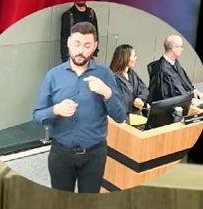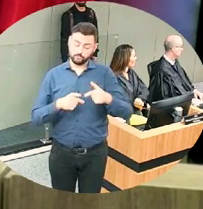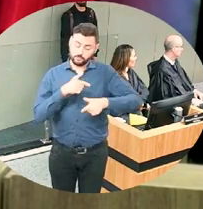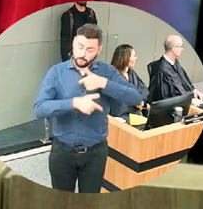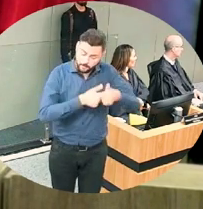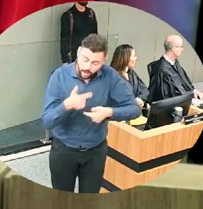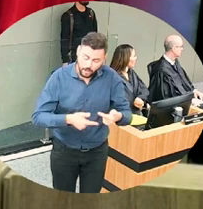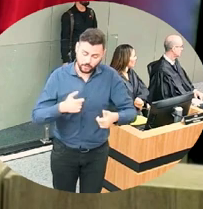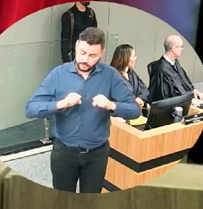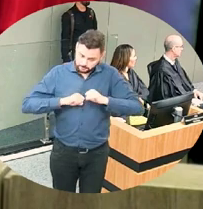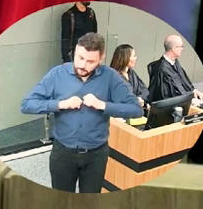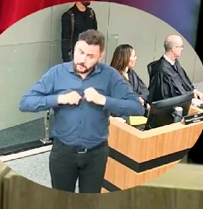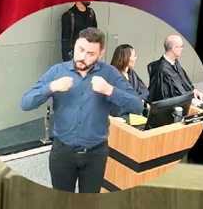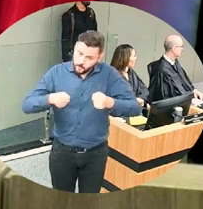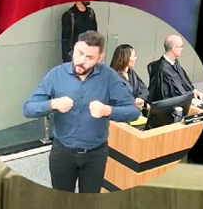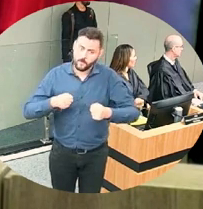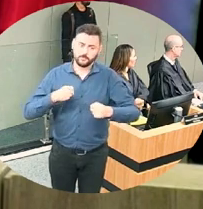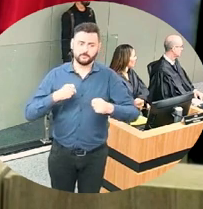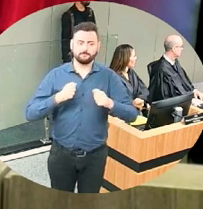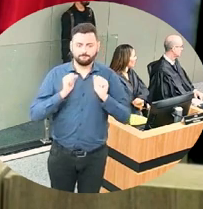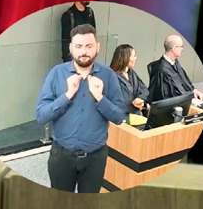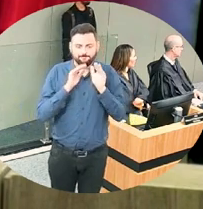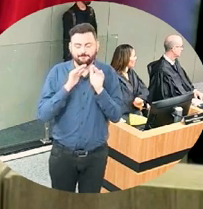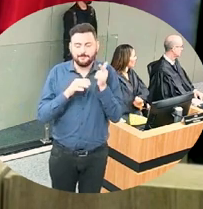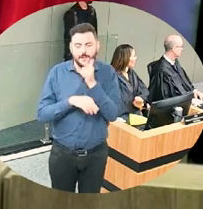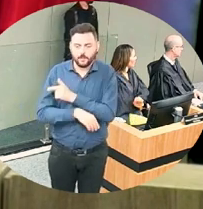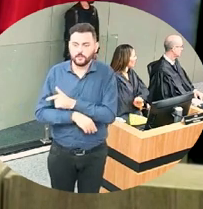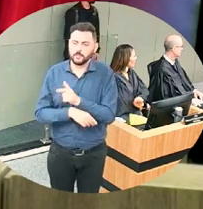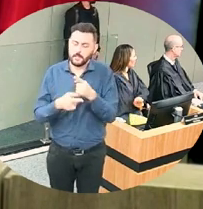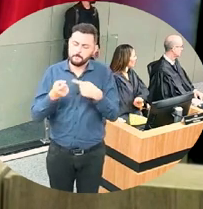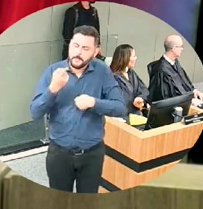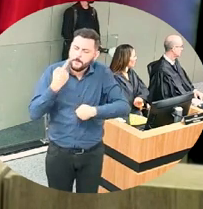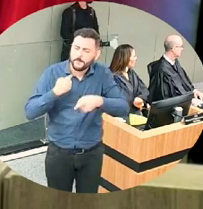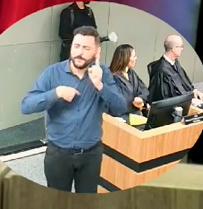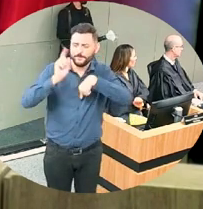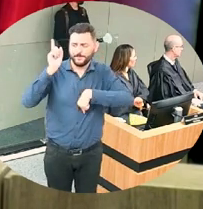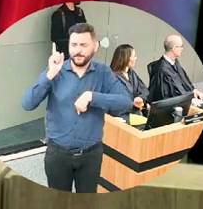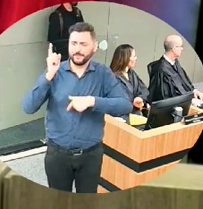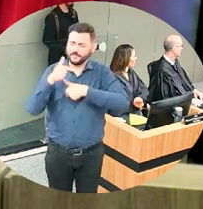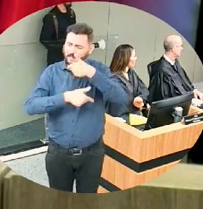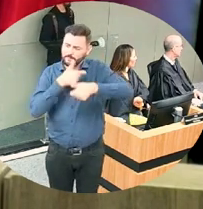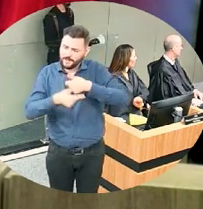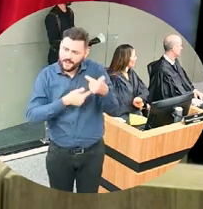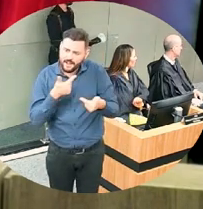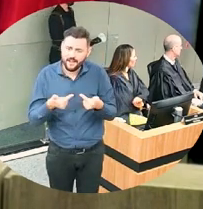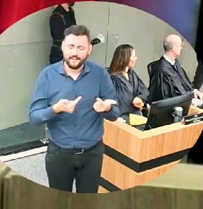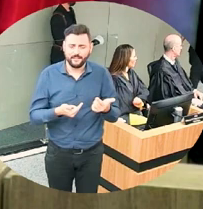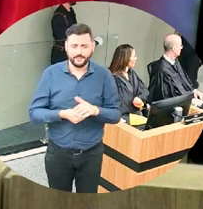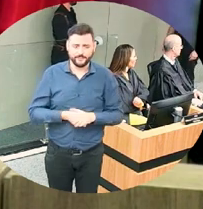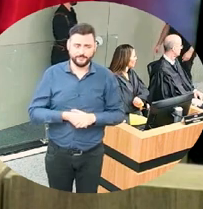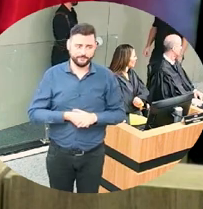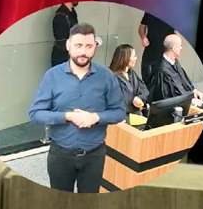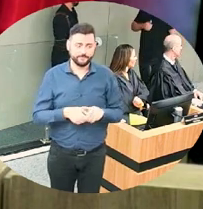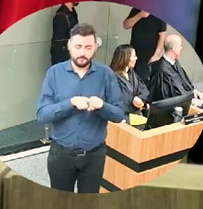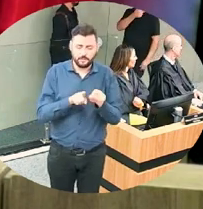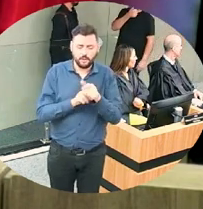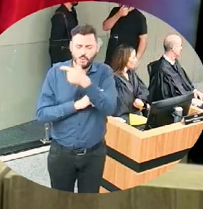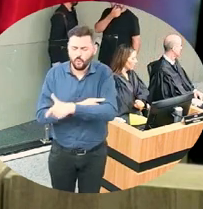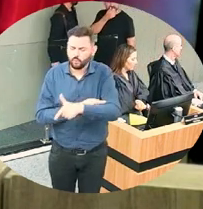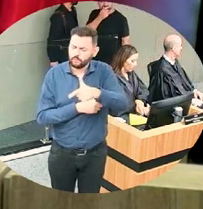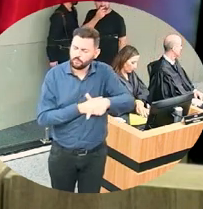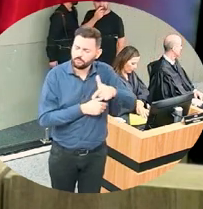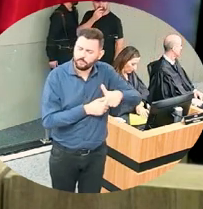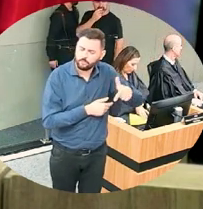realizações instalações de novas unidades melhoria das condições de trabalho e e uma série de outras